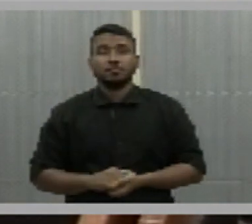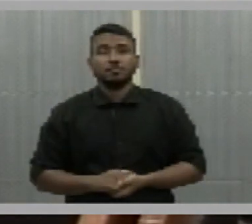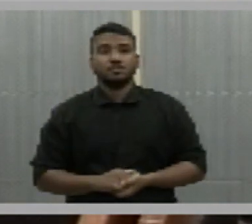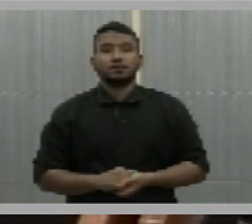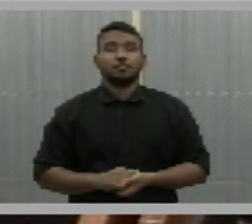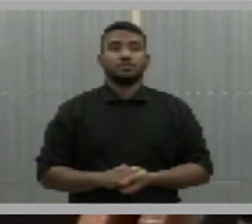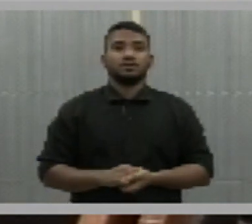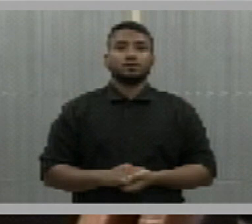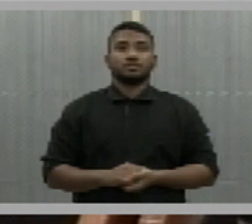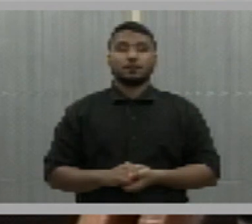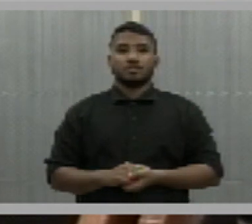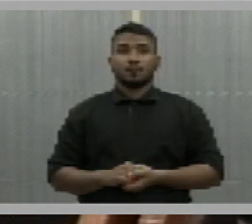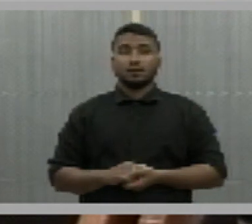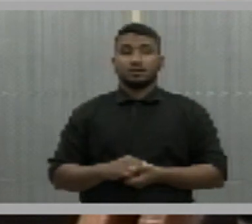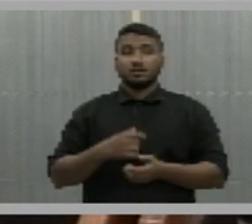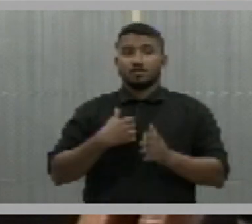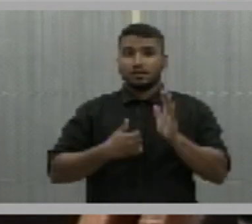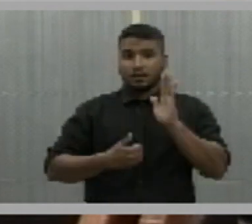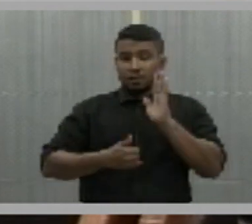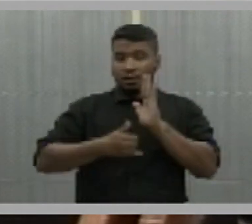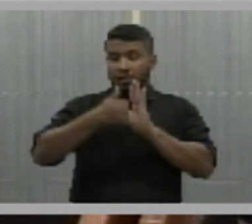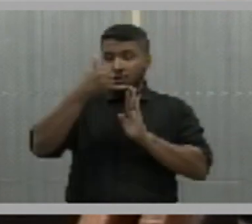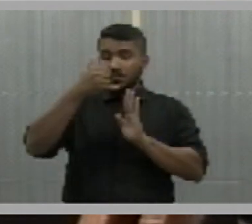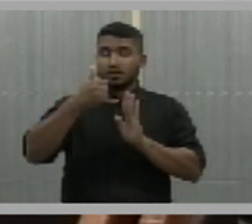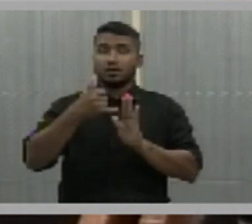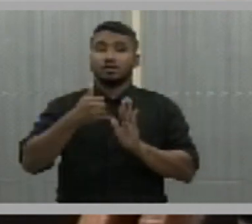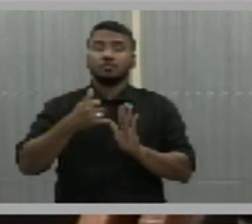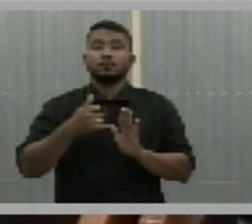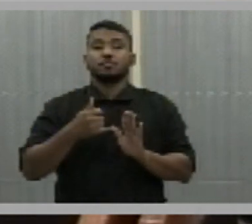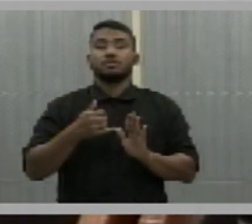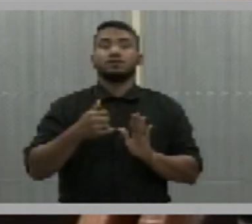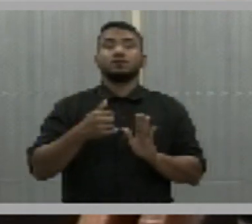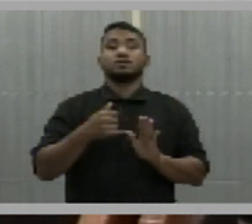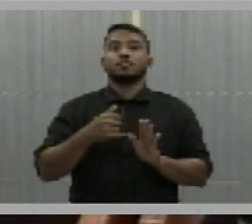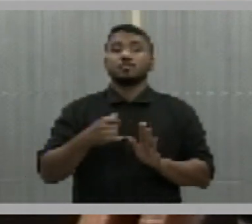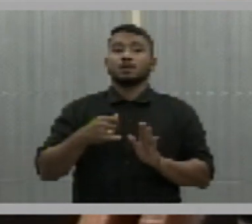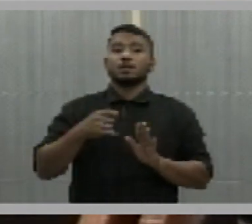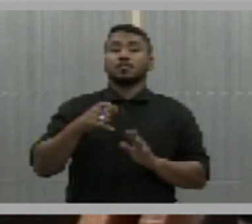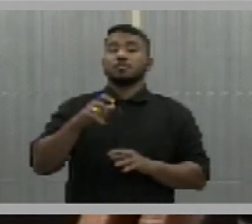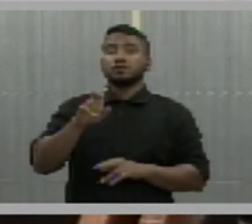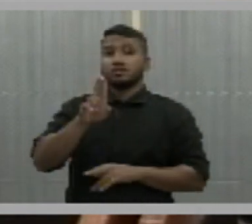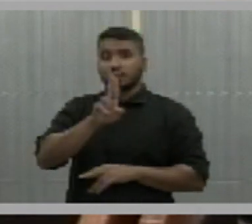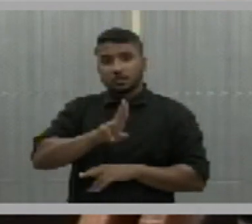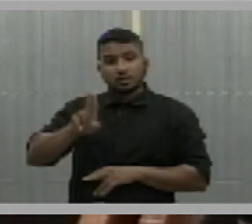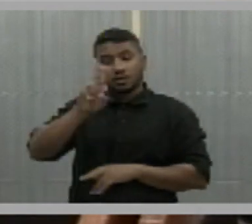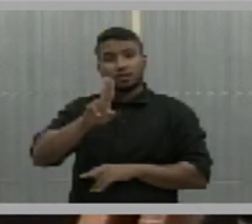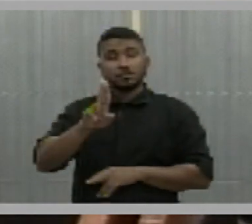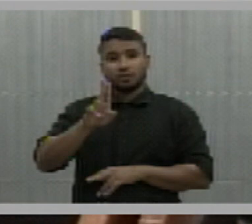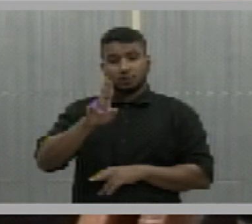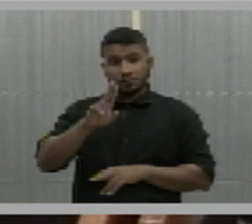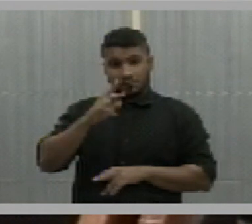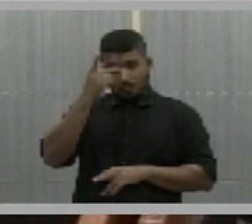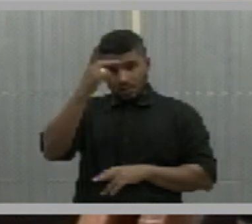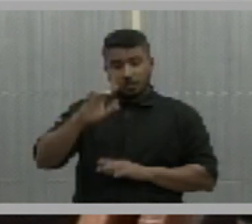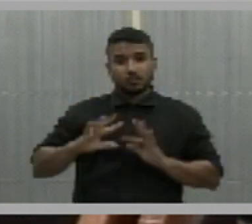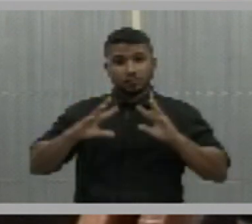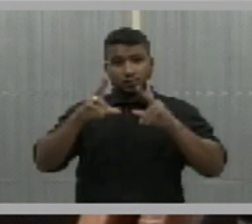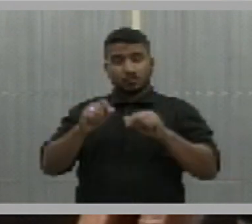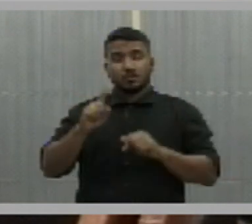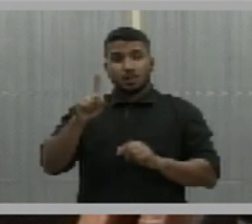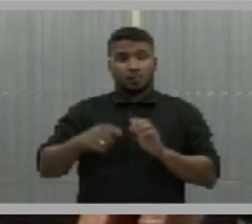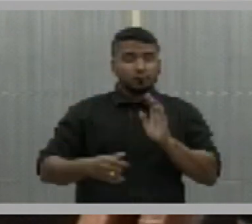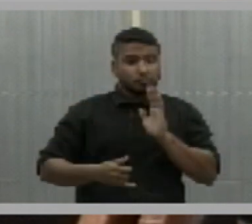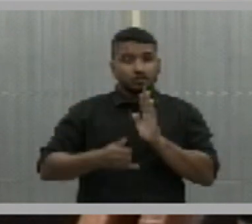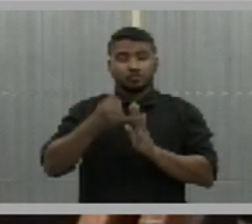tivemos início das inscrições para o Programa Universidade para Todos, um